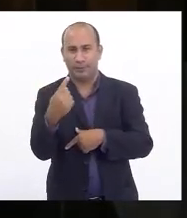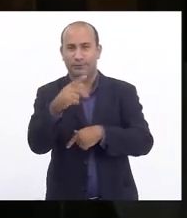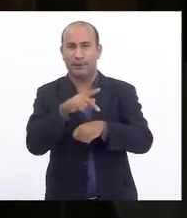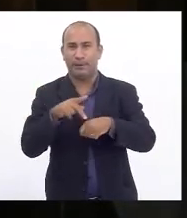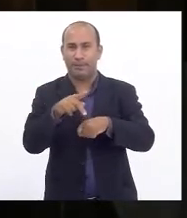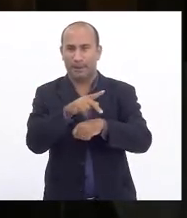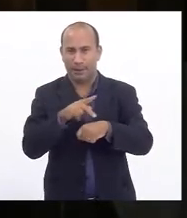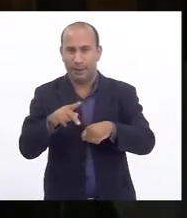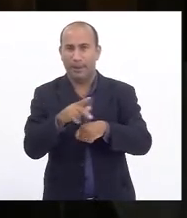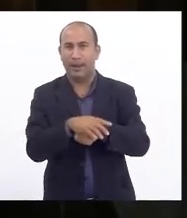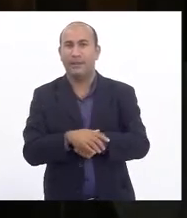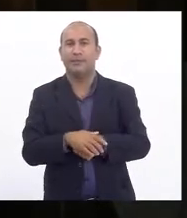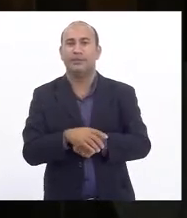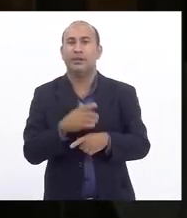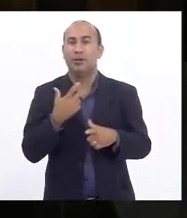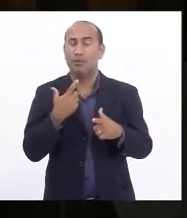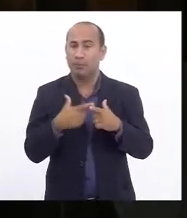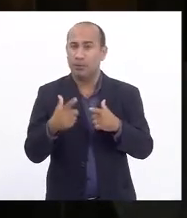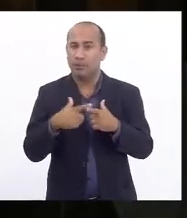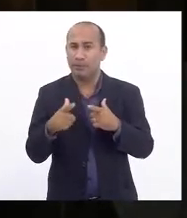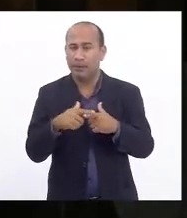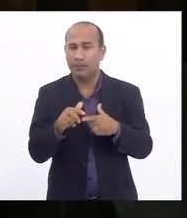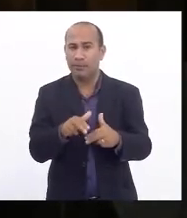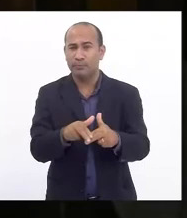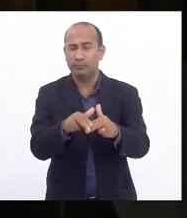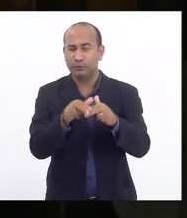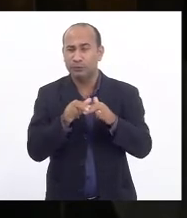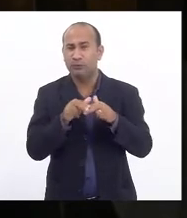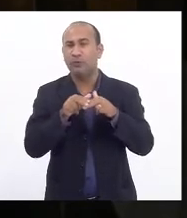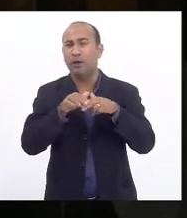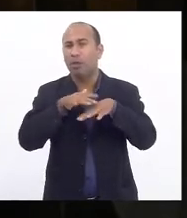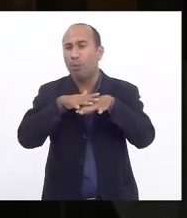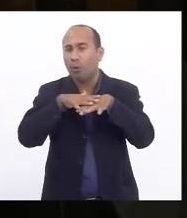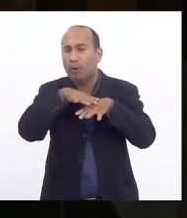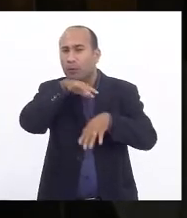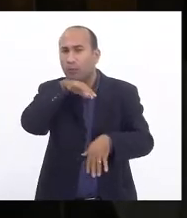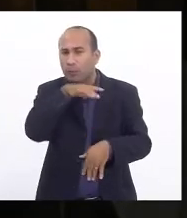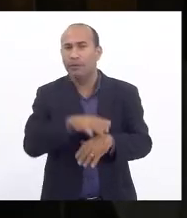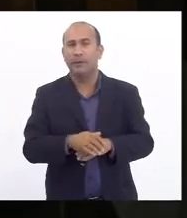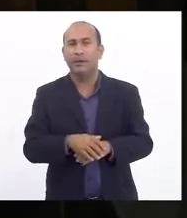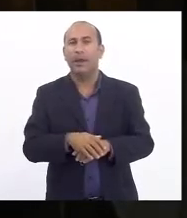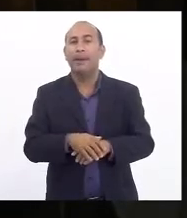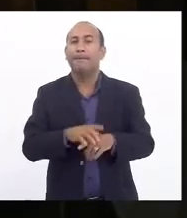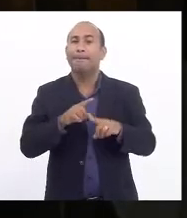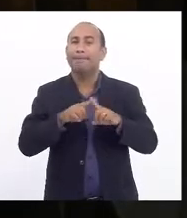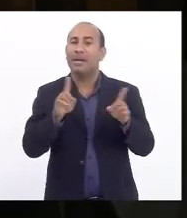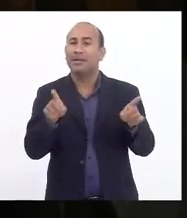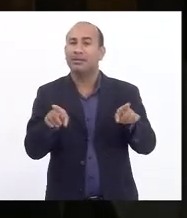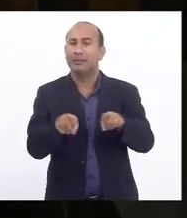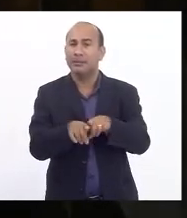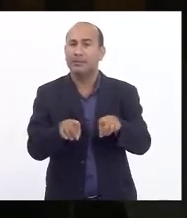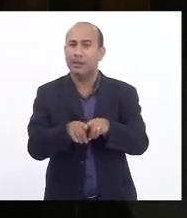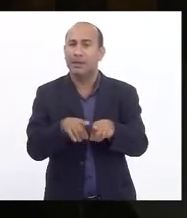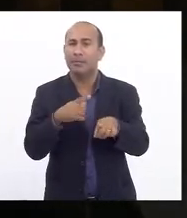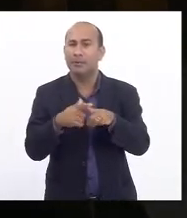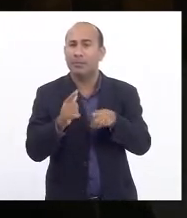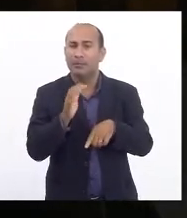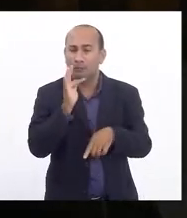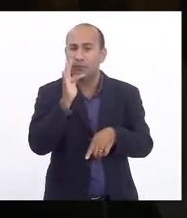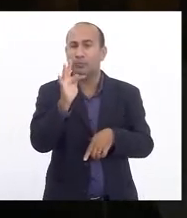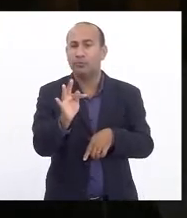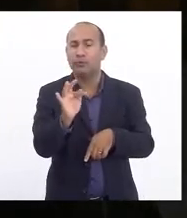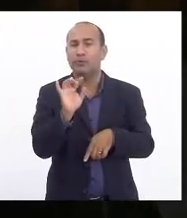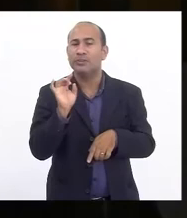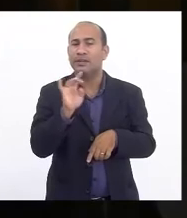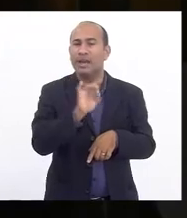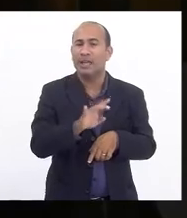uma crise sanitária em consequência dessa doença maldita mas também uma tragédia no presente futuro de cada criança